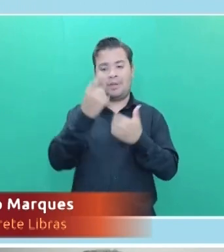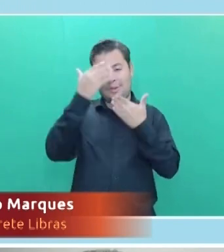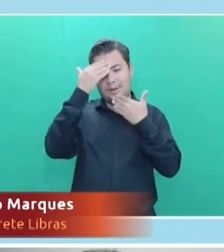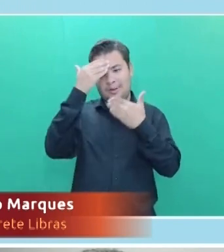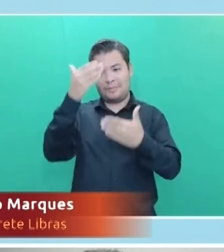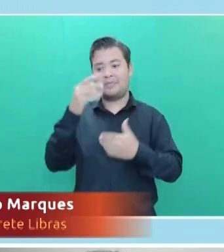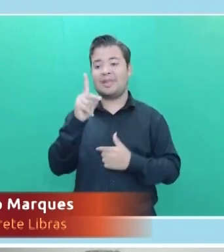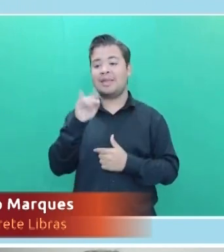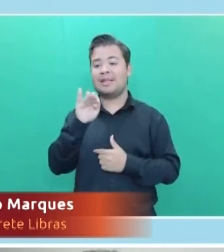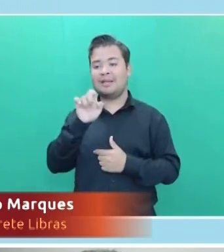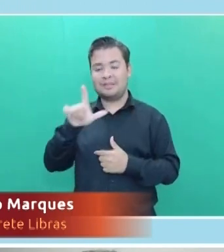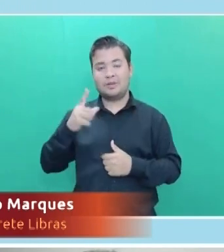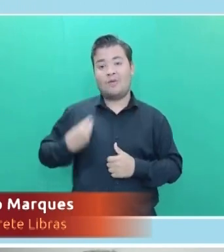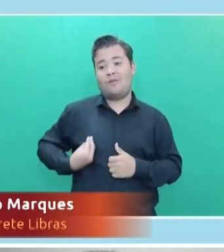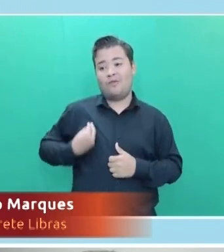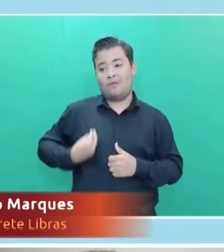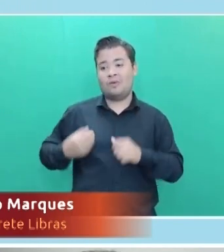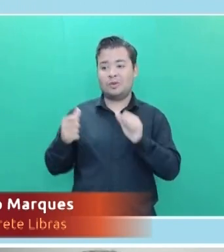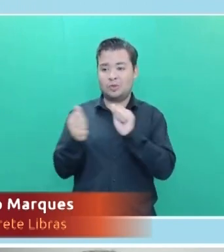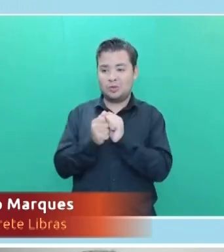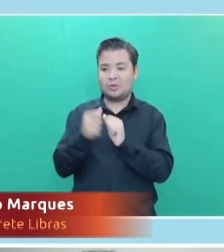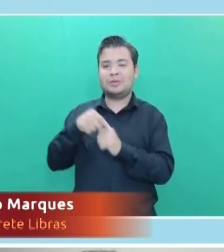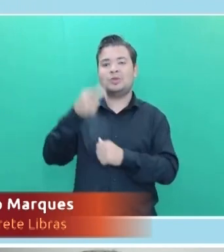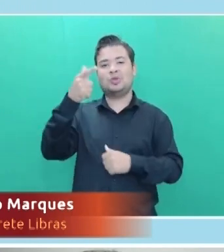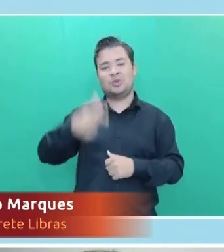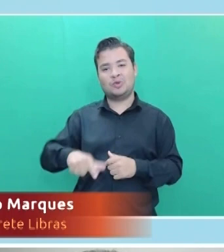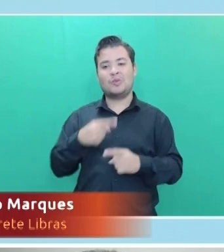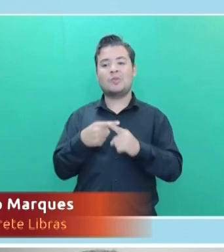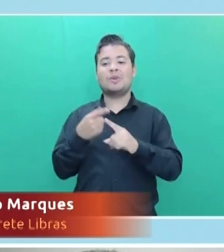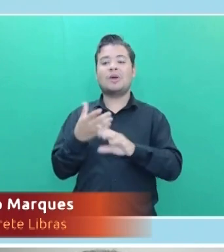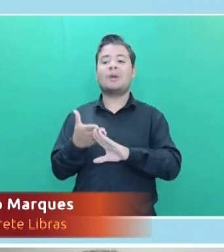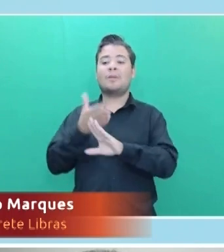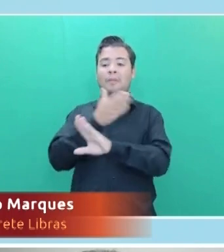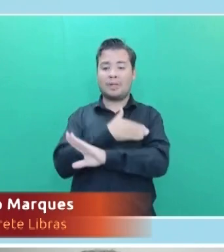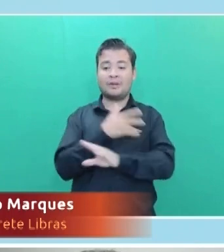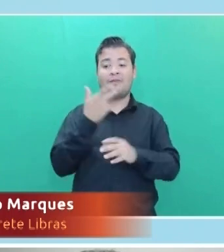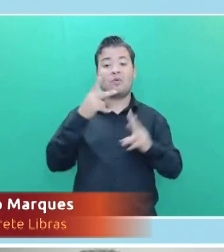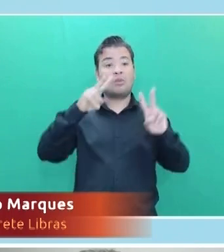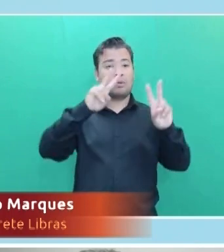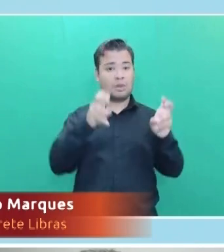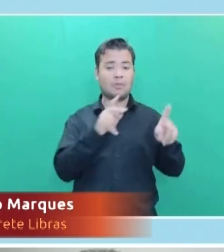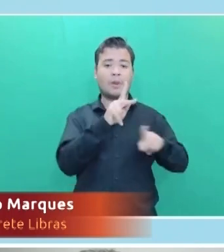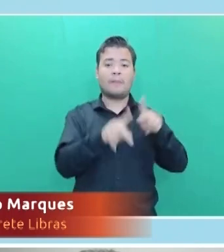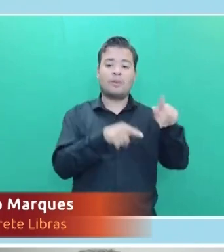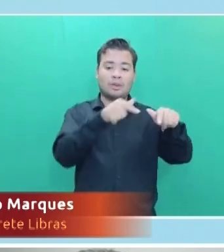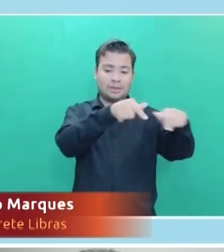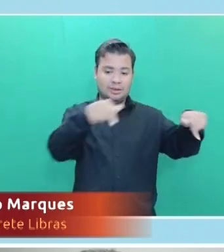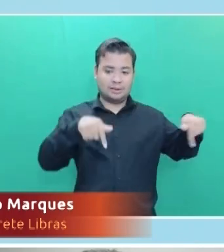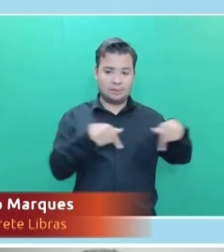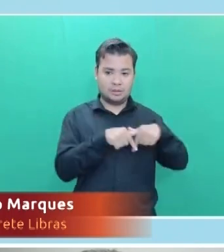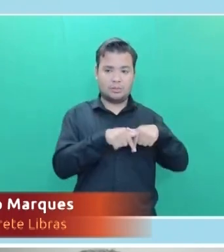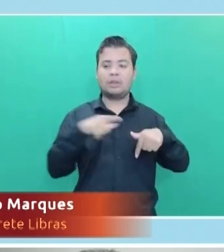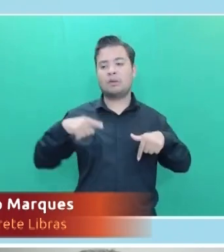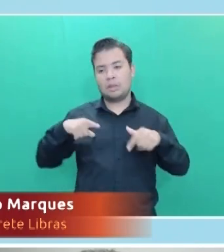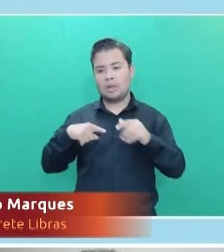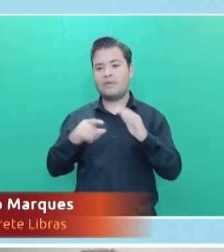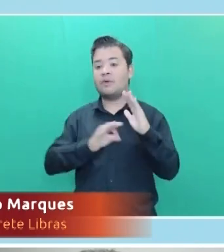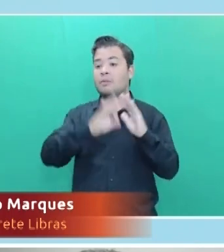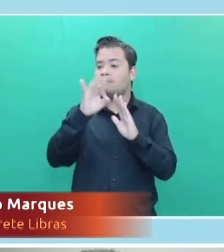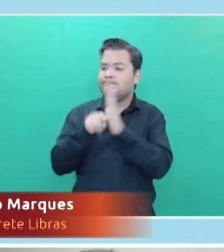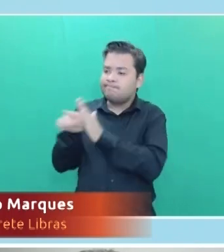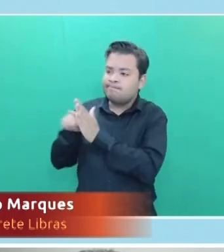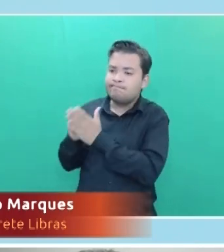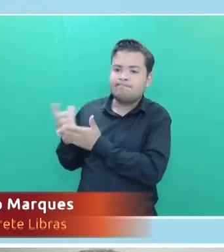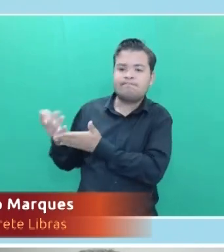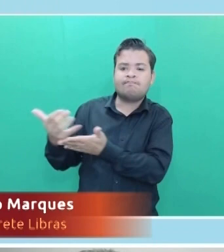por estar aqui novamente com a gente. O Daniel que falou antes sobre populações quilombolas, sobre o censo, né, demográfico da população quilombola, o primeiro